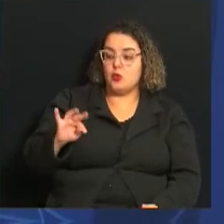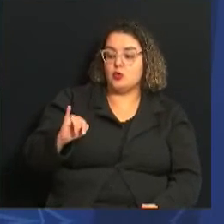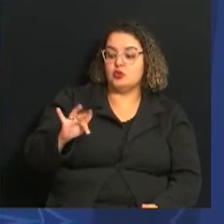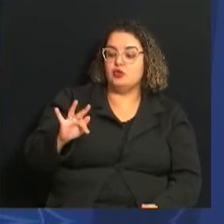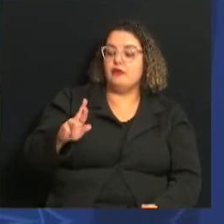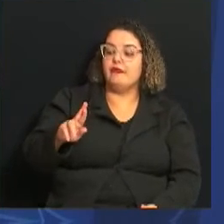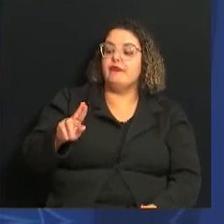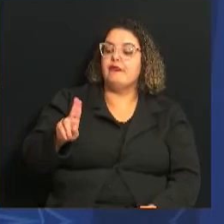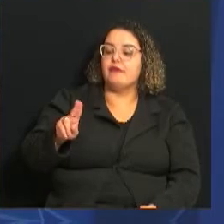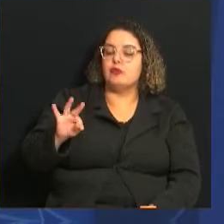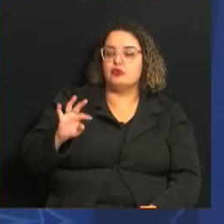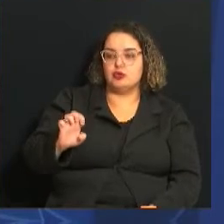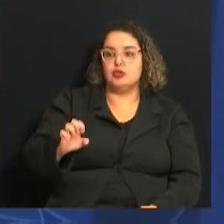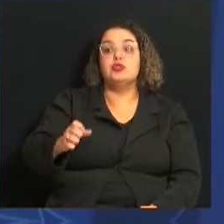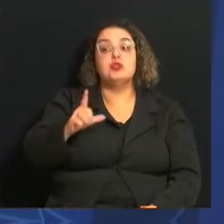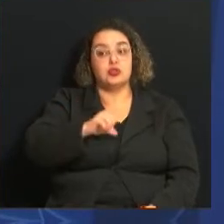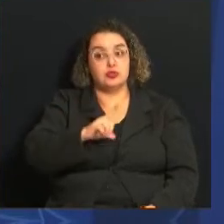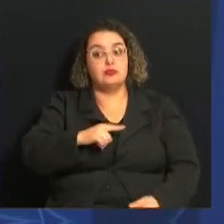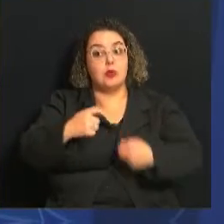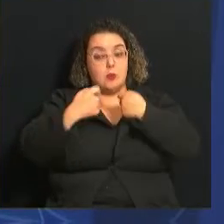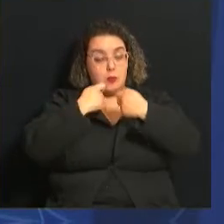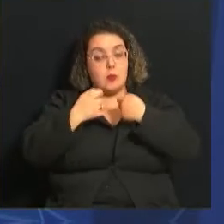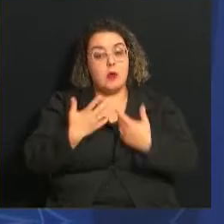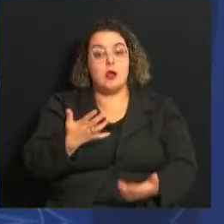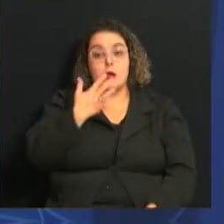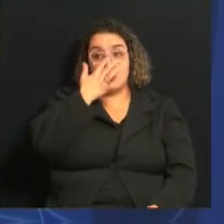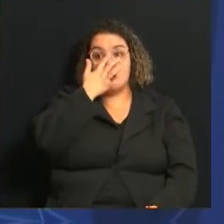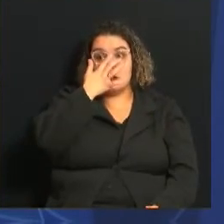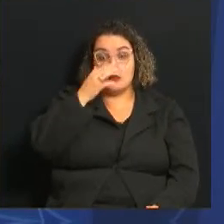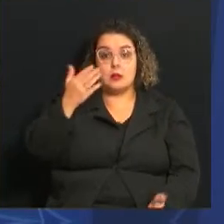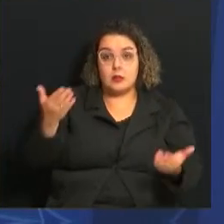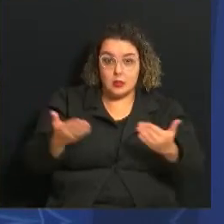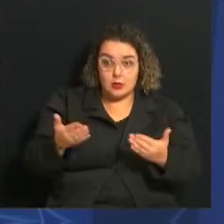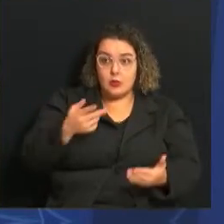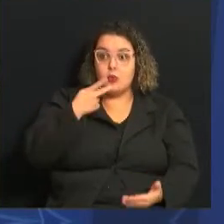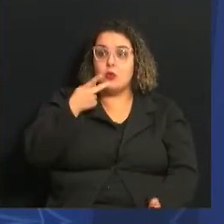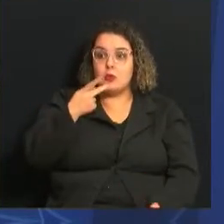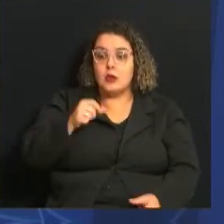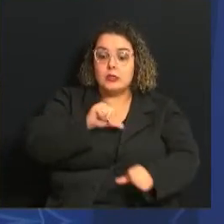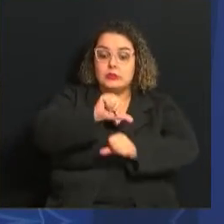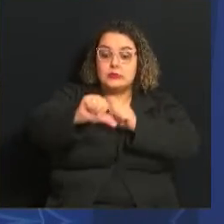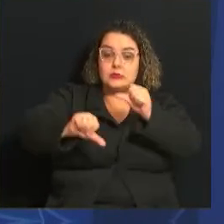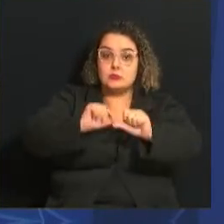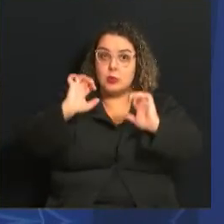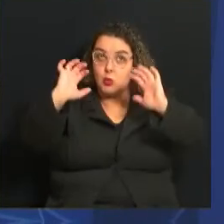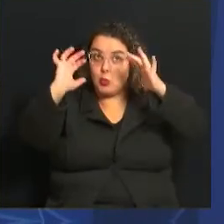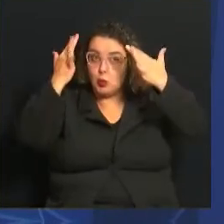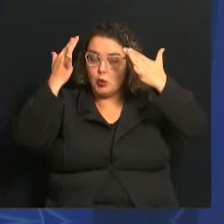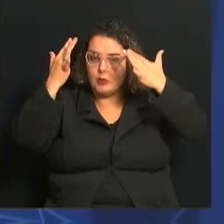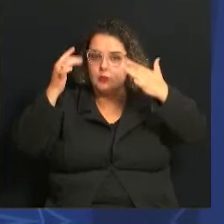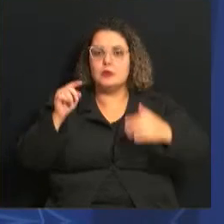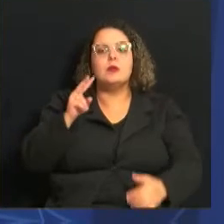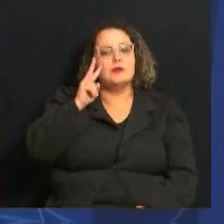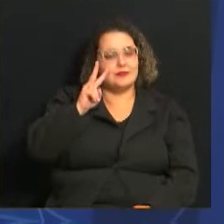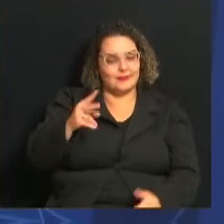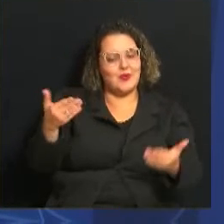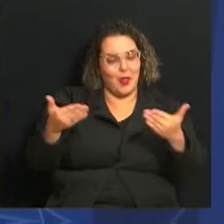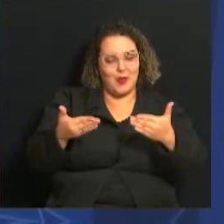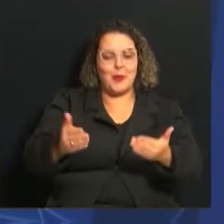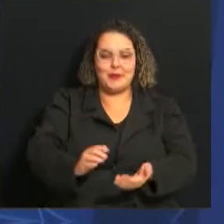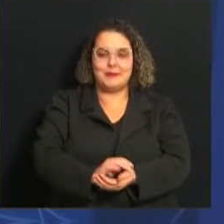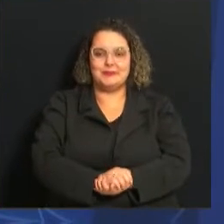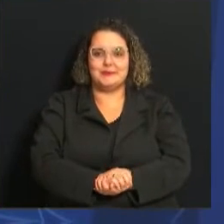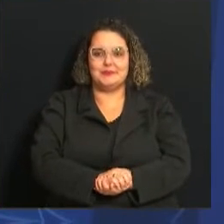uma reportagem sobre este assunto e agora a gente fala sobre as mudanças climáticas que você confere a partir de agora.